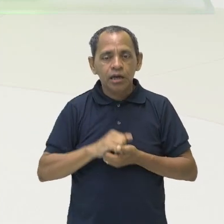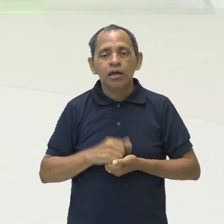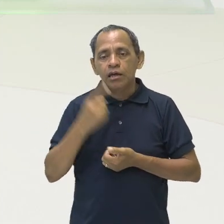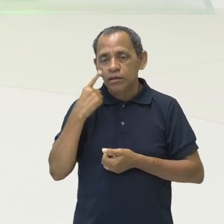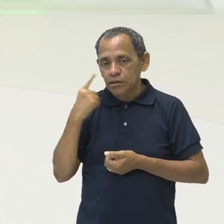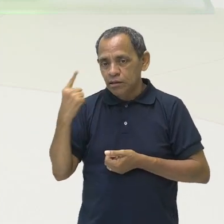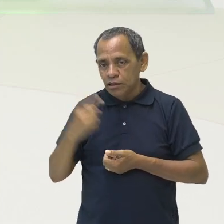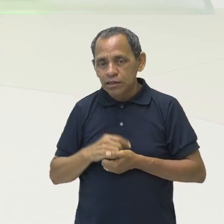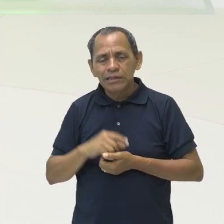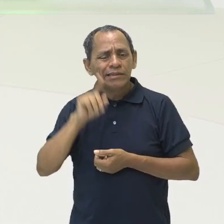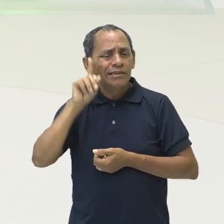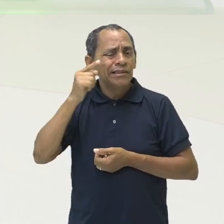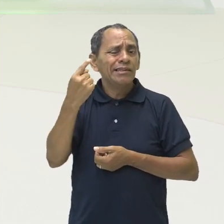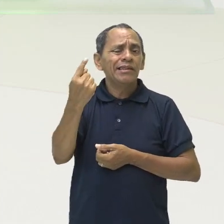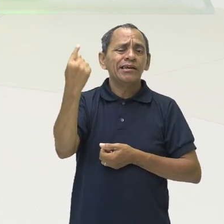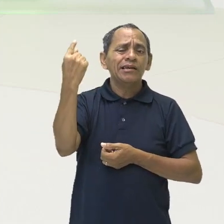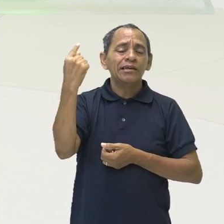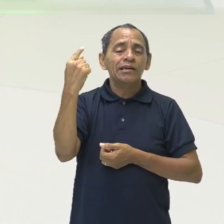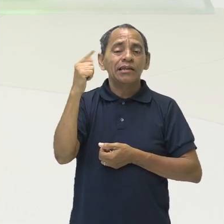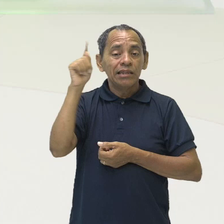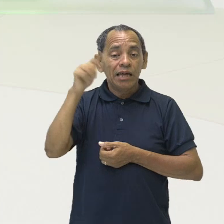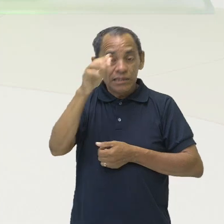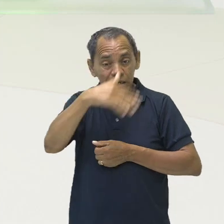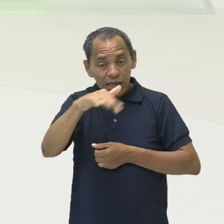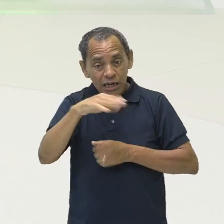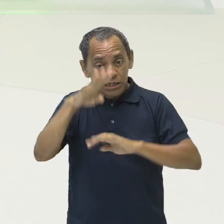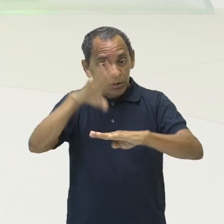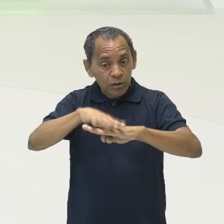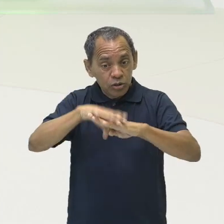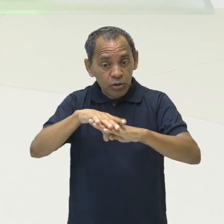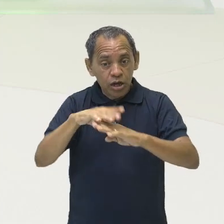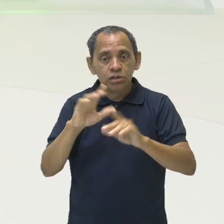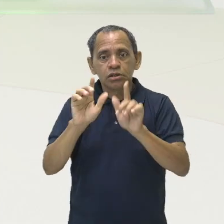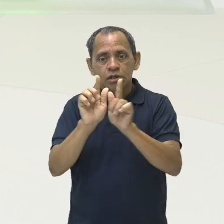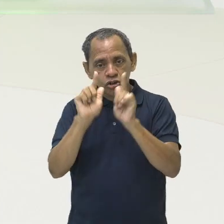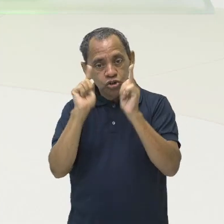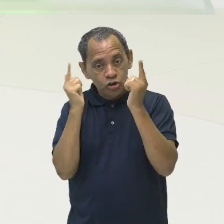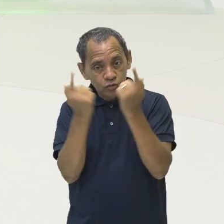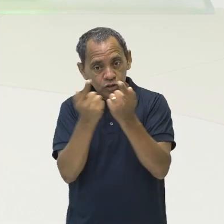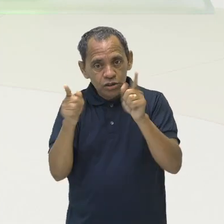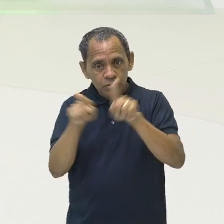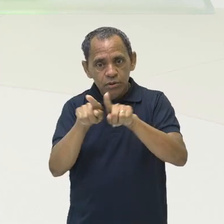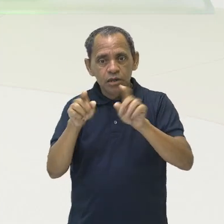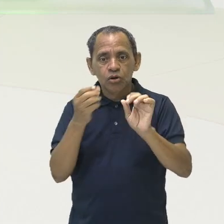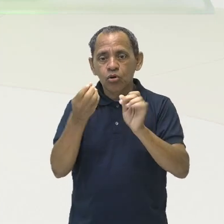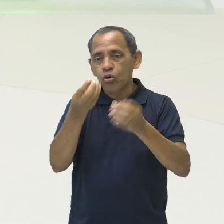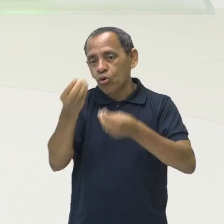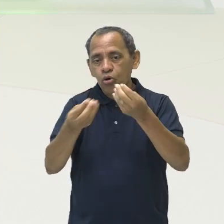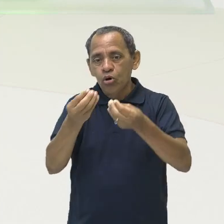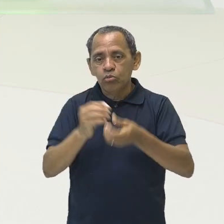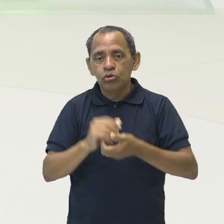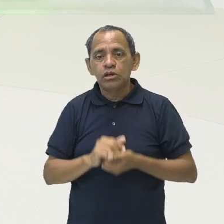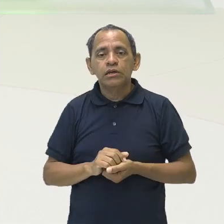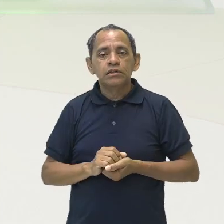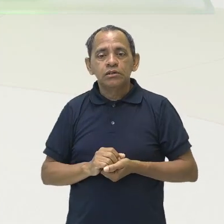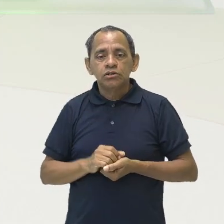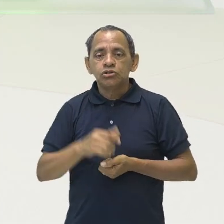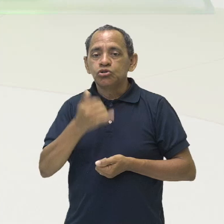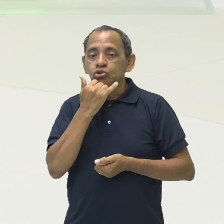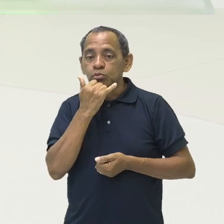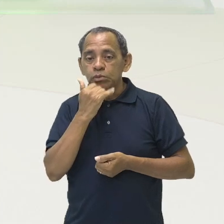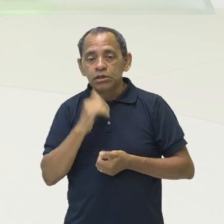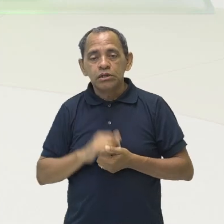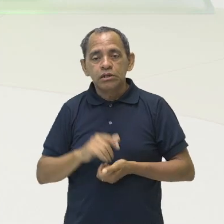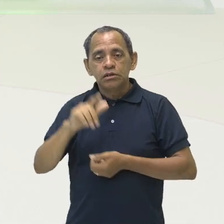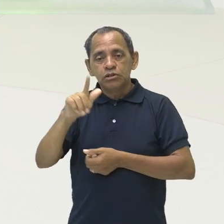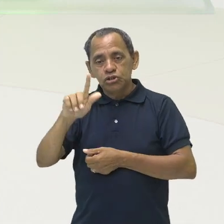na matemática, na geografia, é representado aí como sendo um quadrado, mas aqui é uma cadeia carbônica, certo?